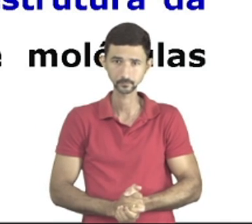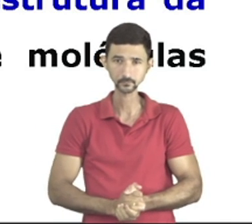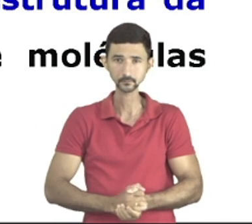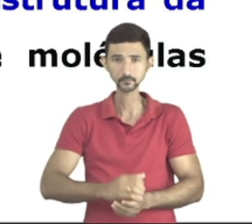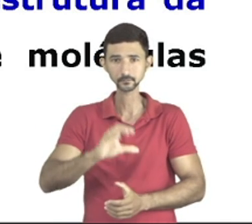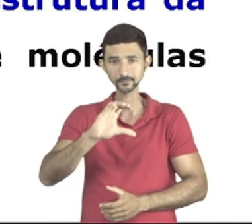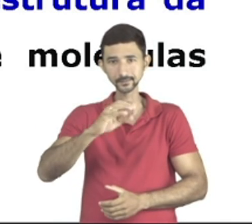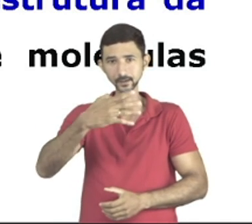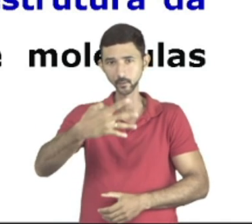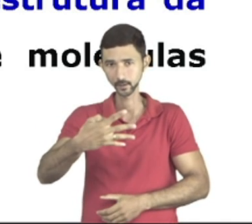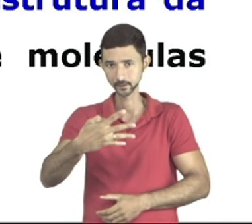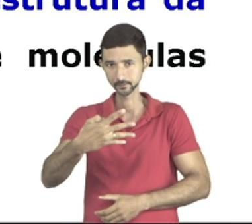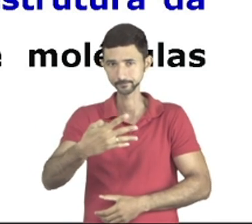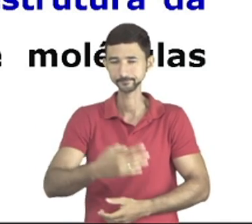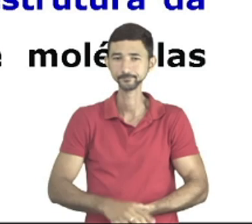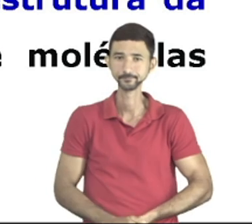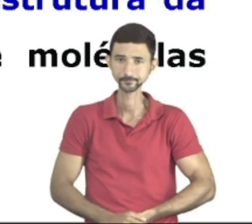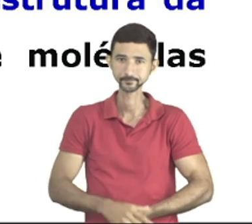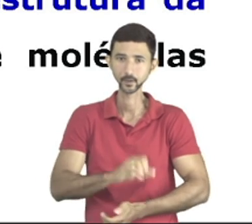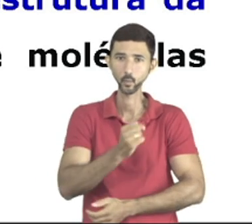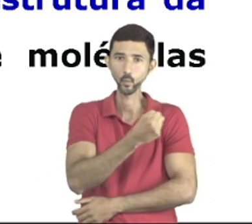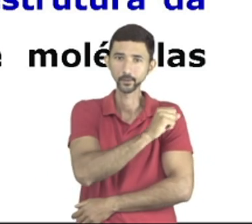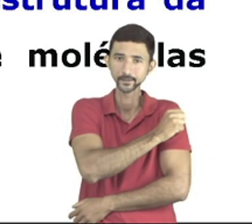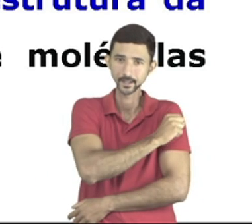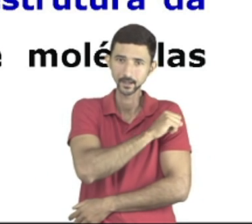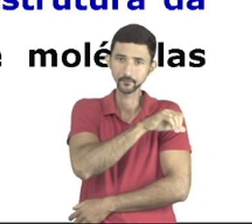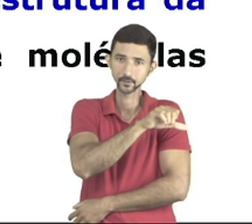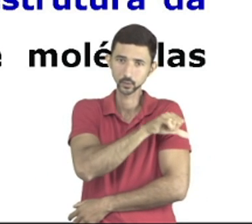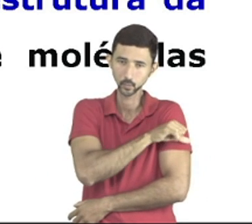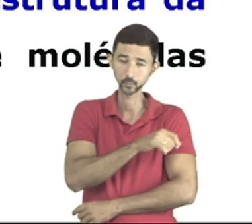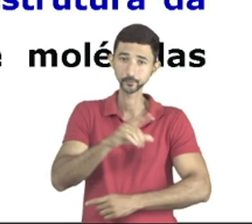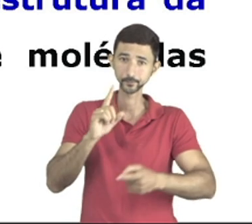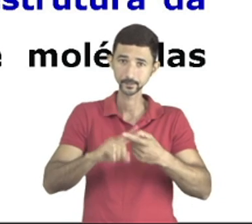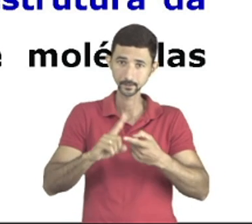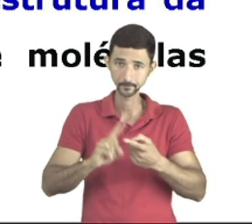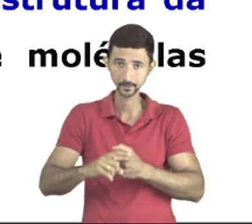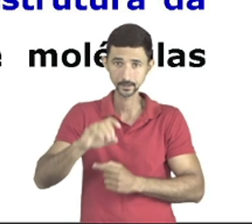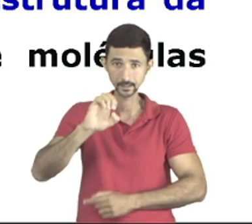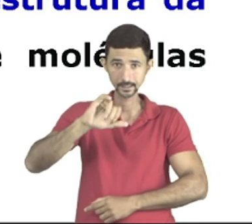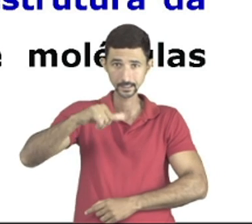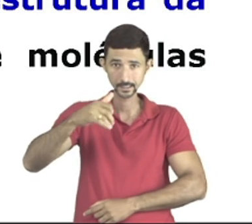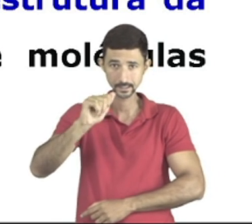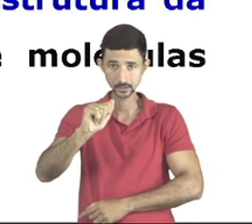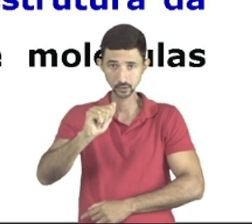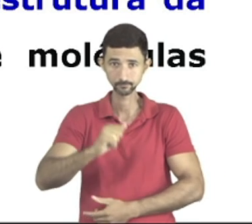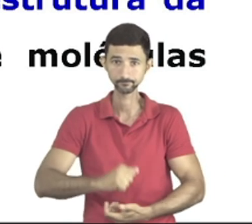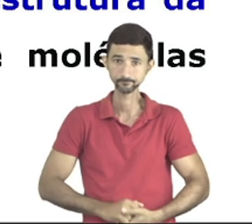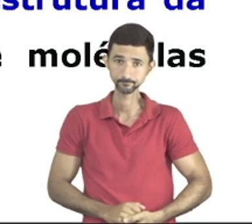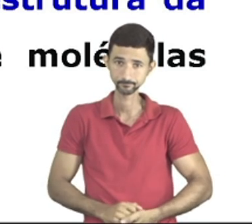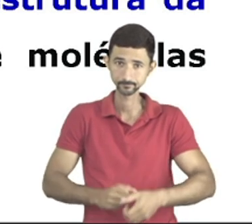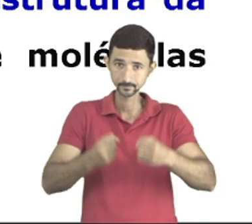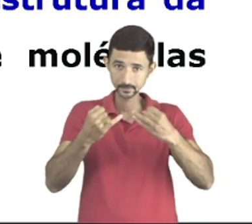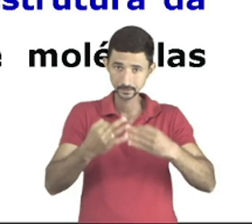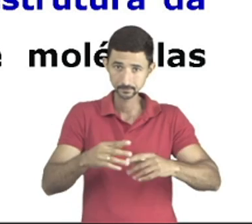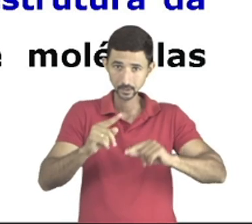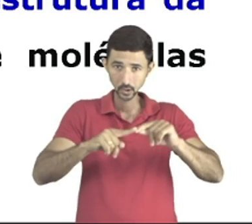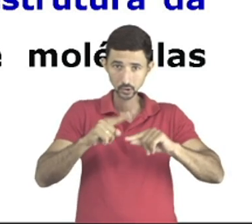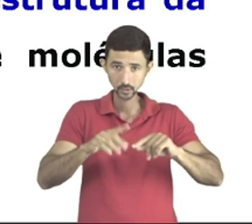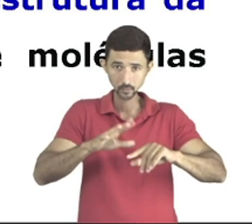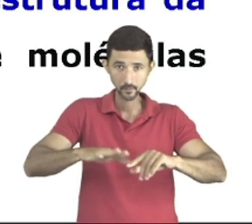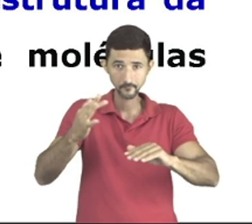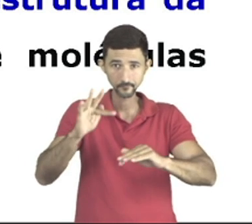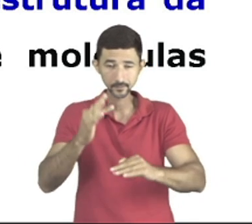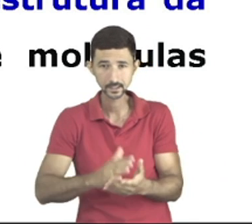ciclo 4, oitavo e nono ano, o EJA, quarta totalidade. Explicar o estado físico da matéria,